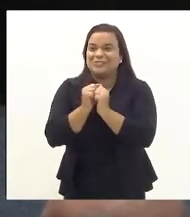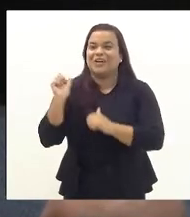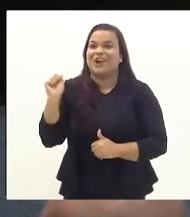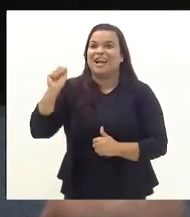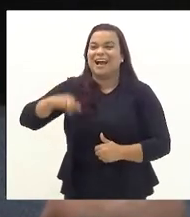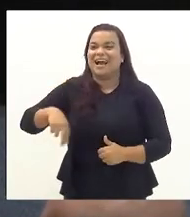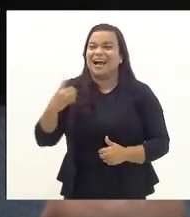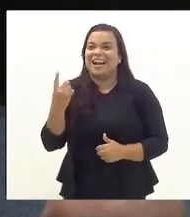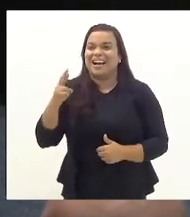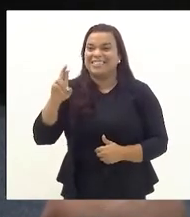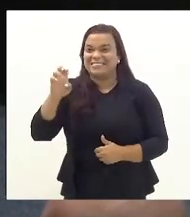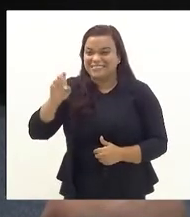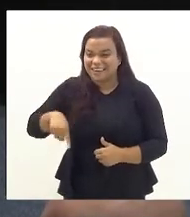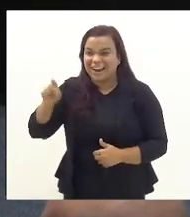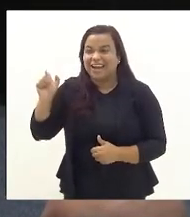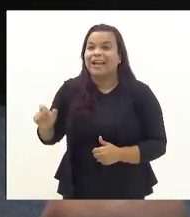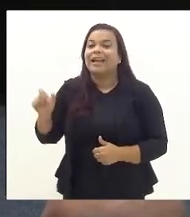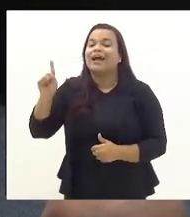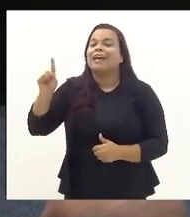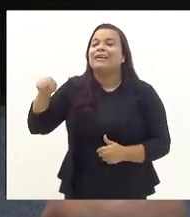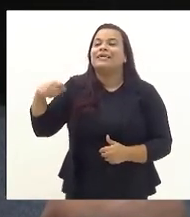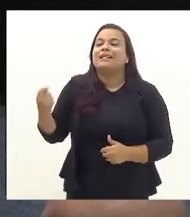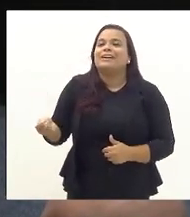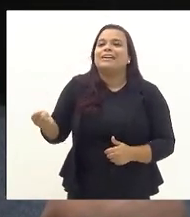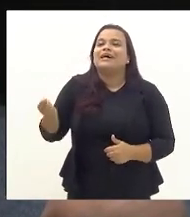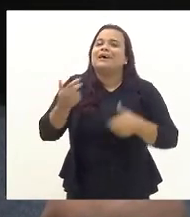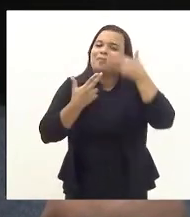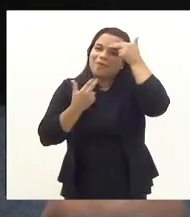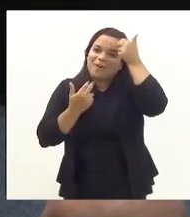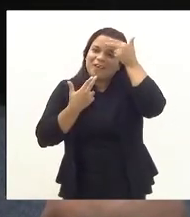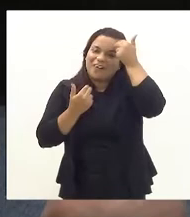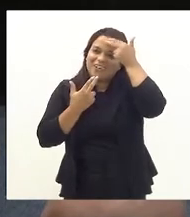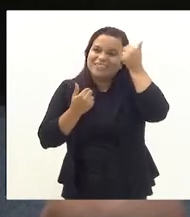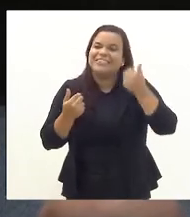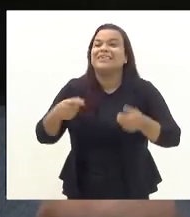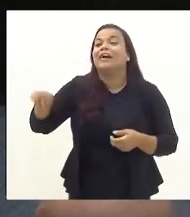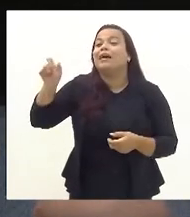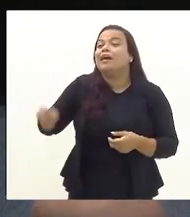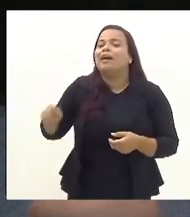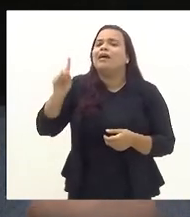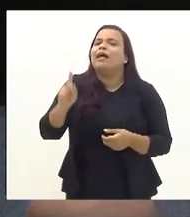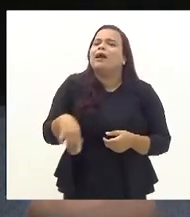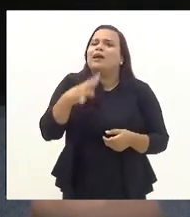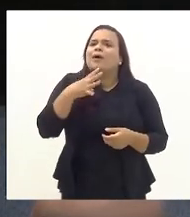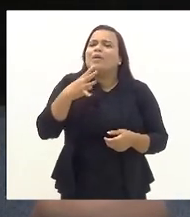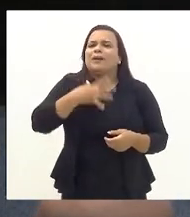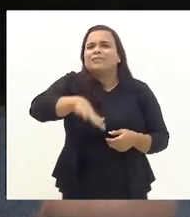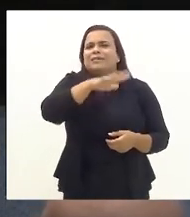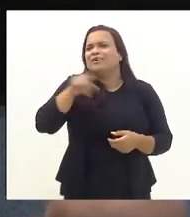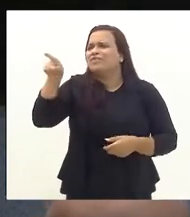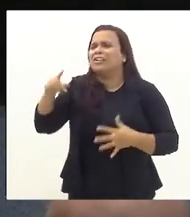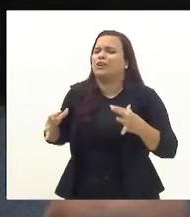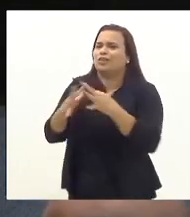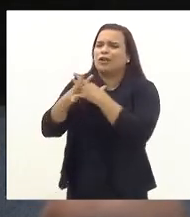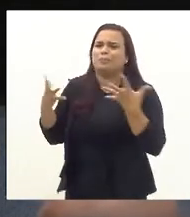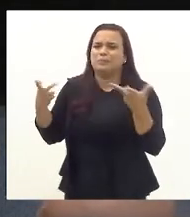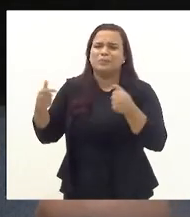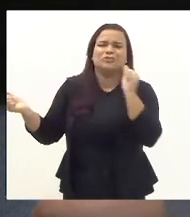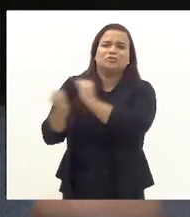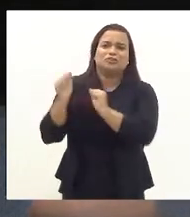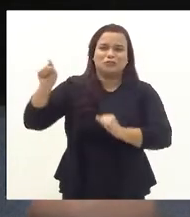como Bodão, ex-presidente da torcida jovem do Flamengo. Né, aqui meu agradecimento especial, você é o cara top, irmão. Tamo junto porque deve